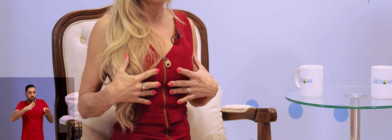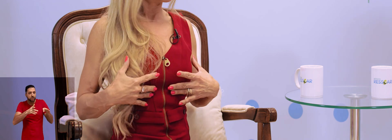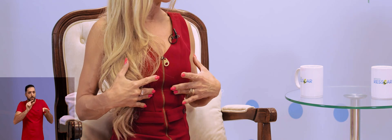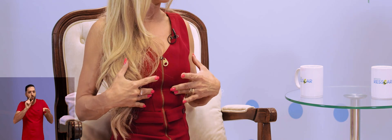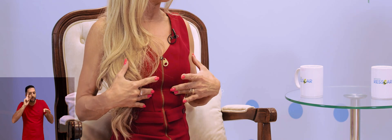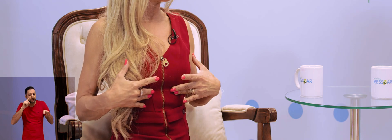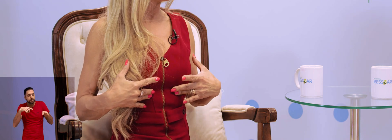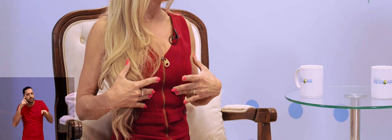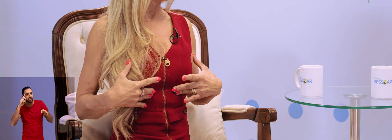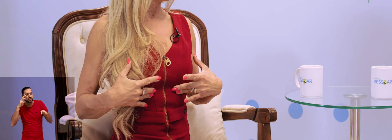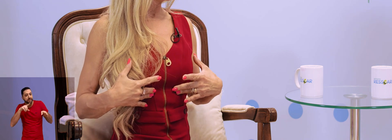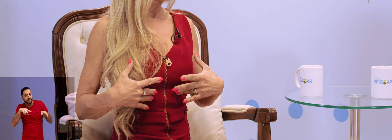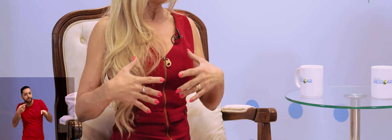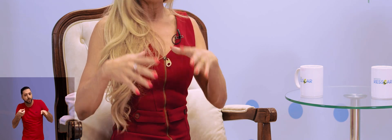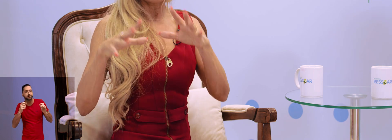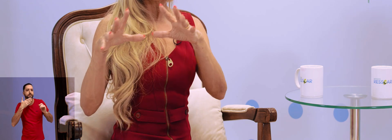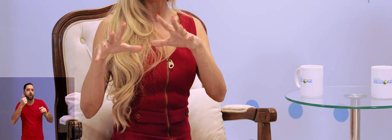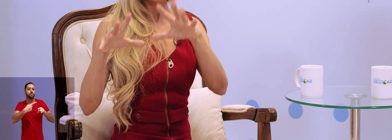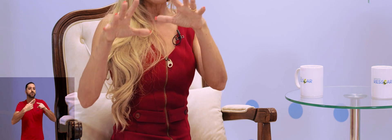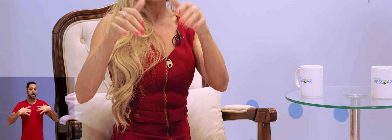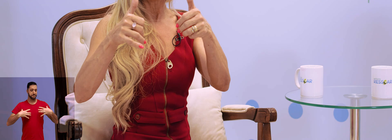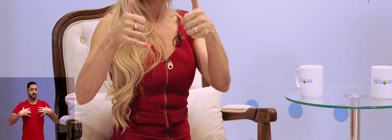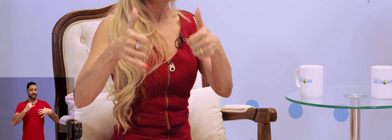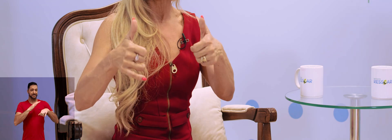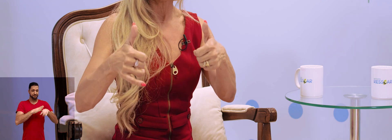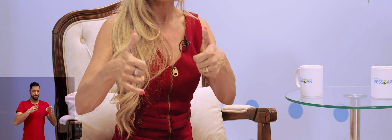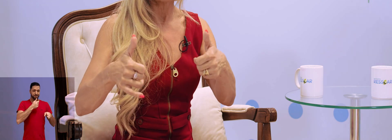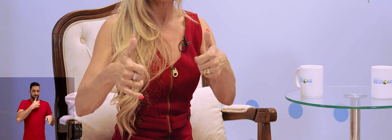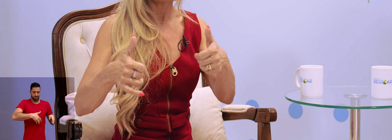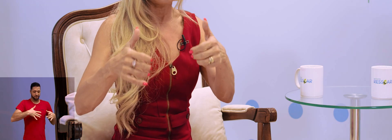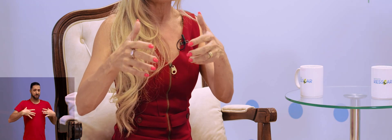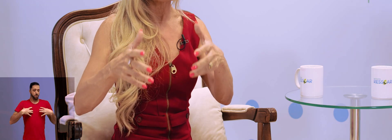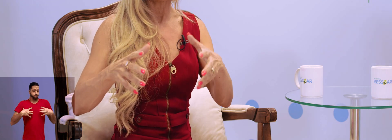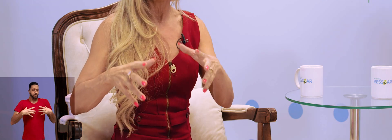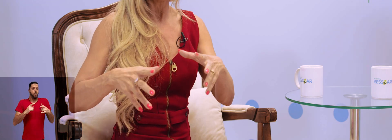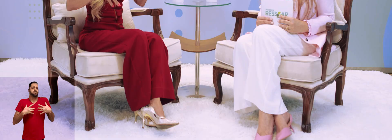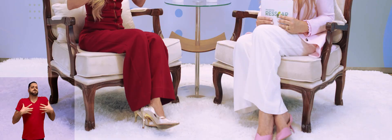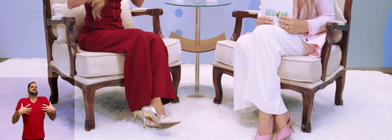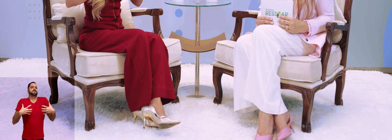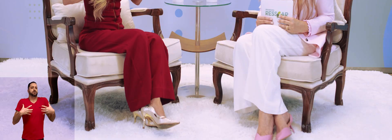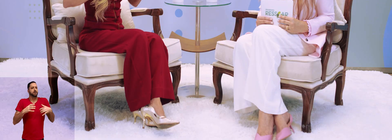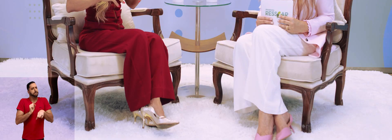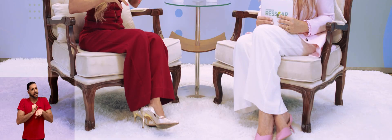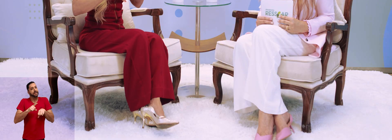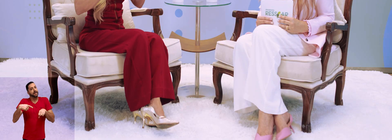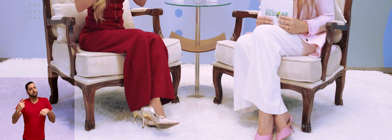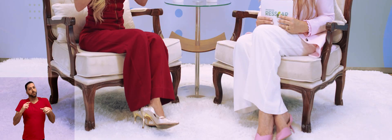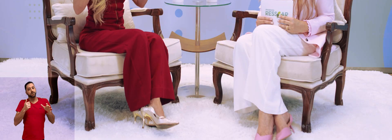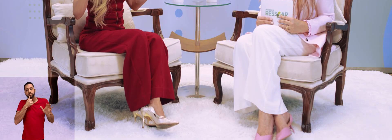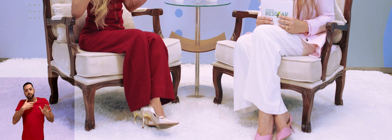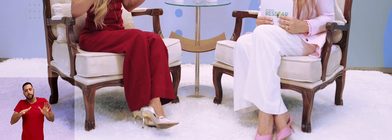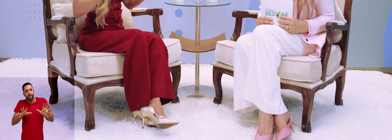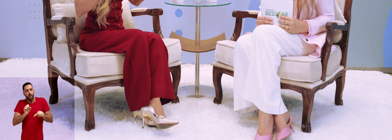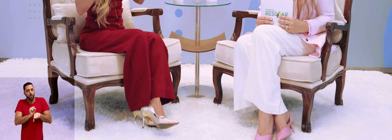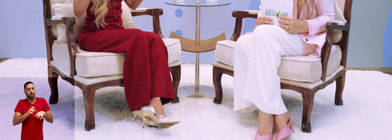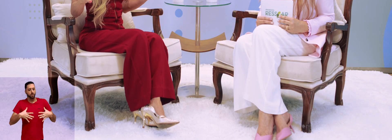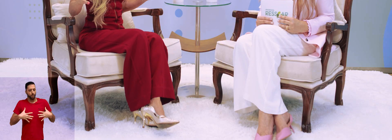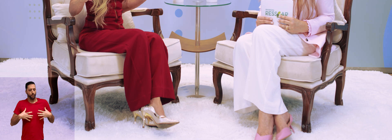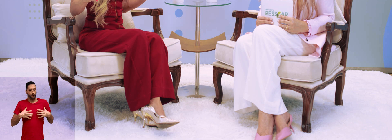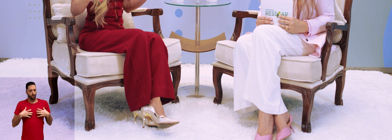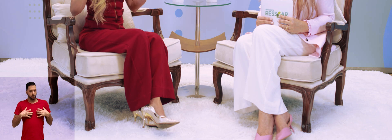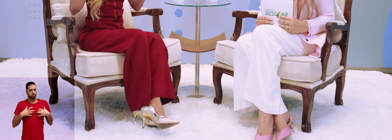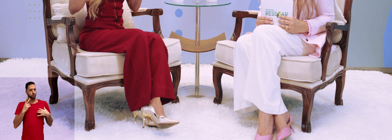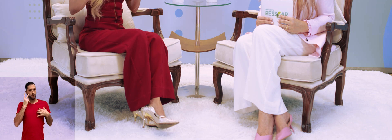estão mais desinchadas. Então, esse é um período bom para você fazer o autoexame. Precisa fazer neuroticamente?